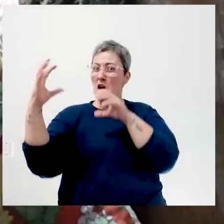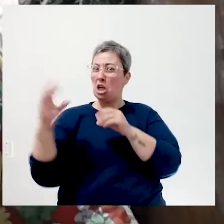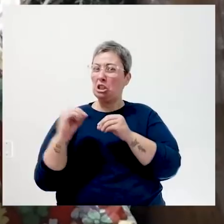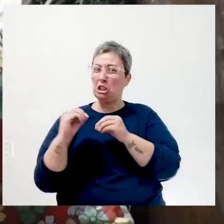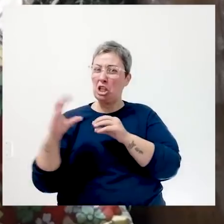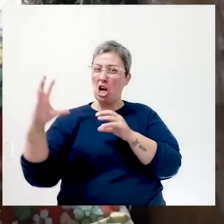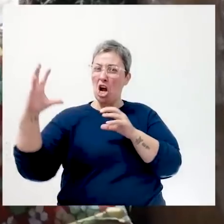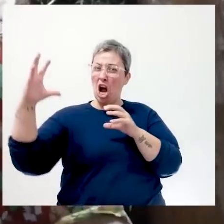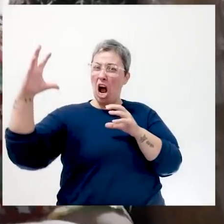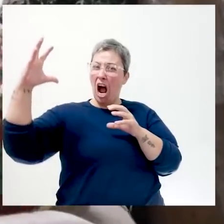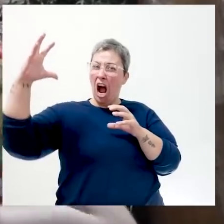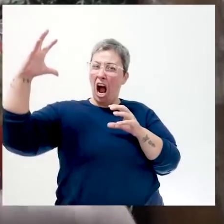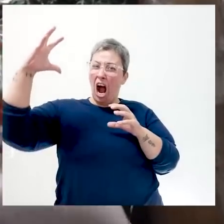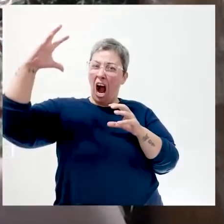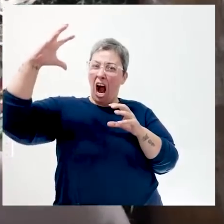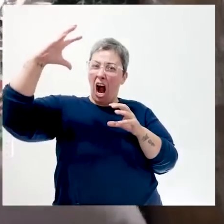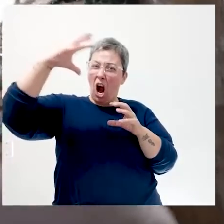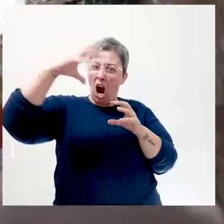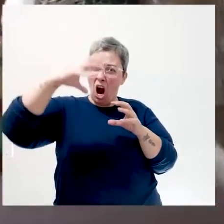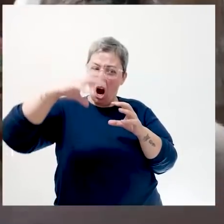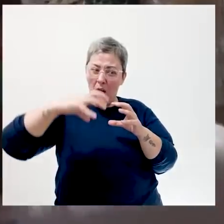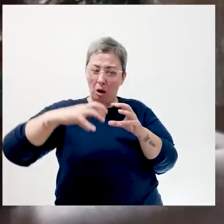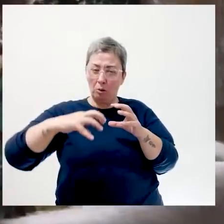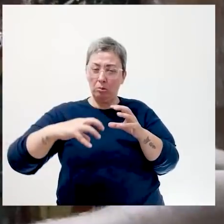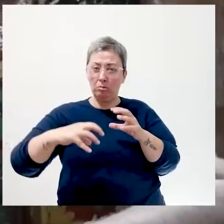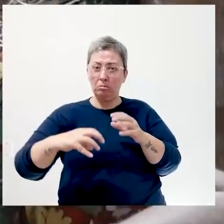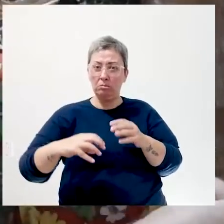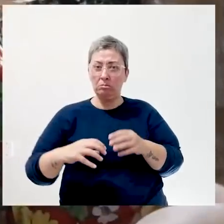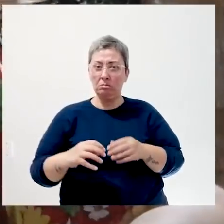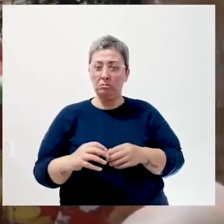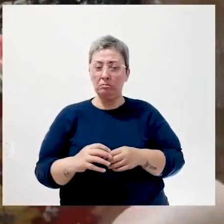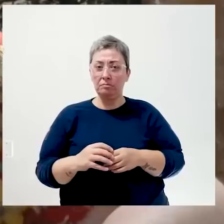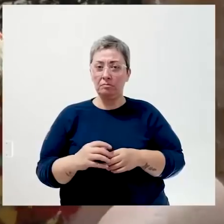Abriu aquela boca e